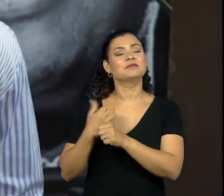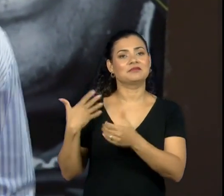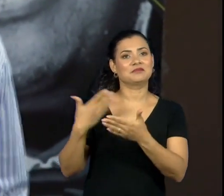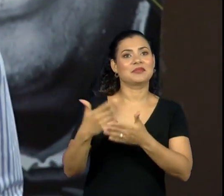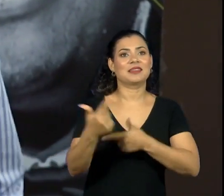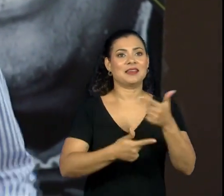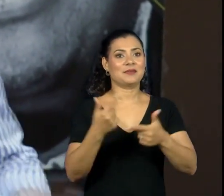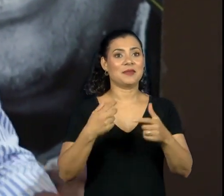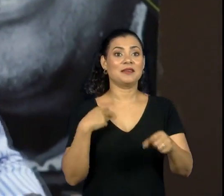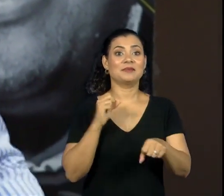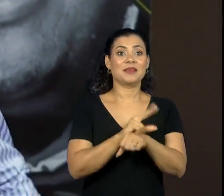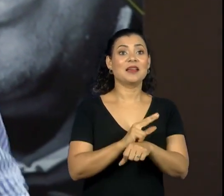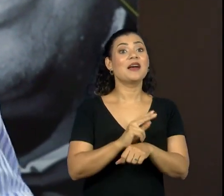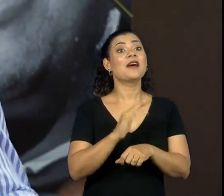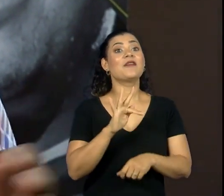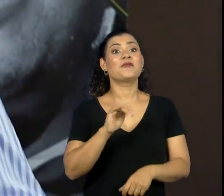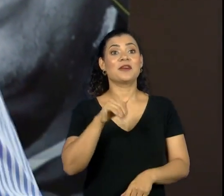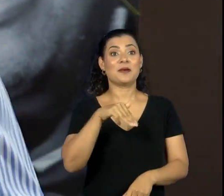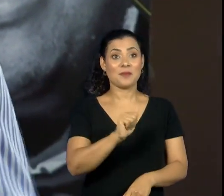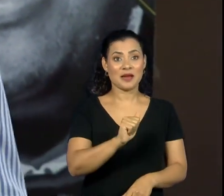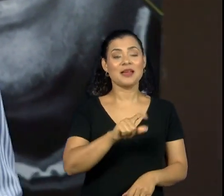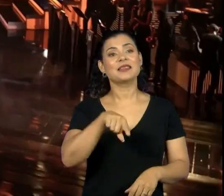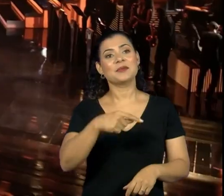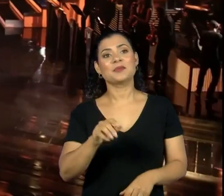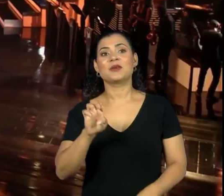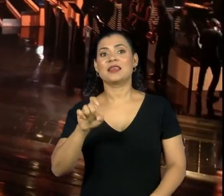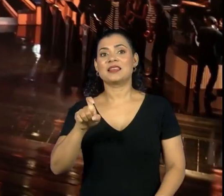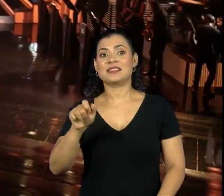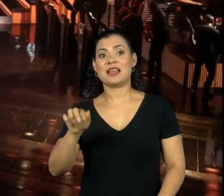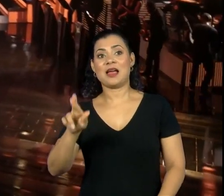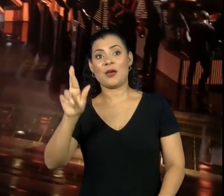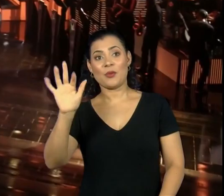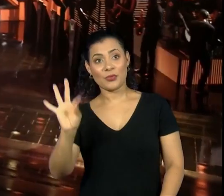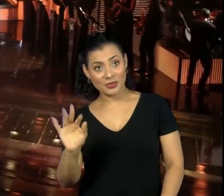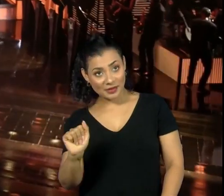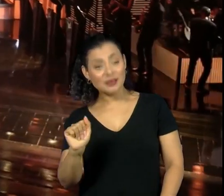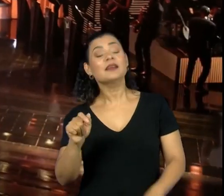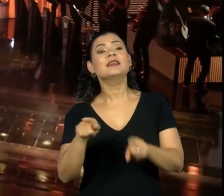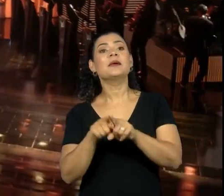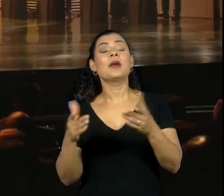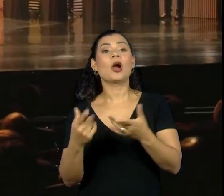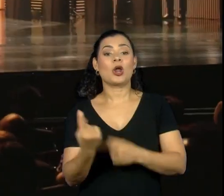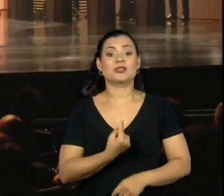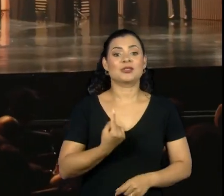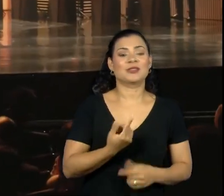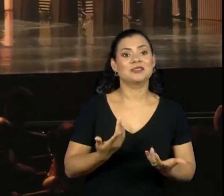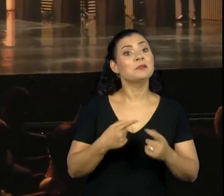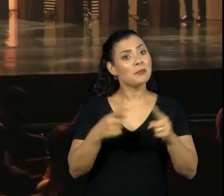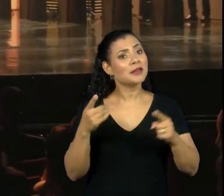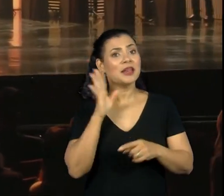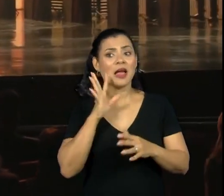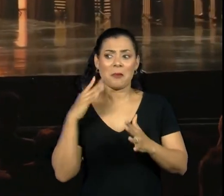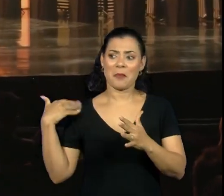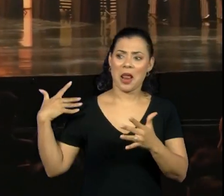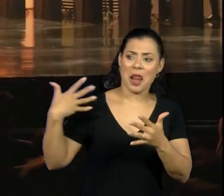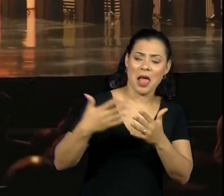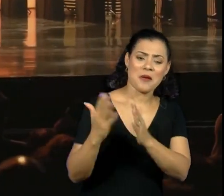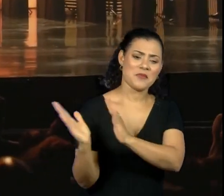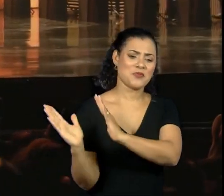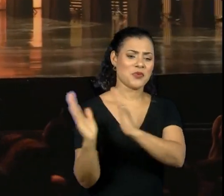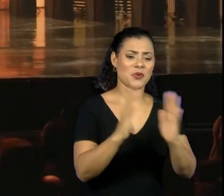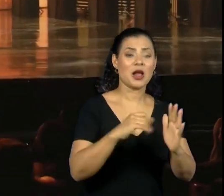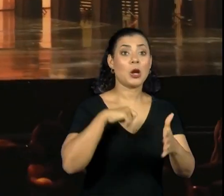desde que eu entrei no Fama, passando pelo Exalta e agora em carreira solo. Muita coisa legal aconteceu, muita